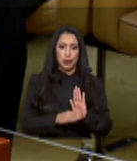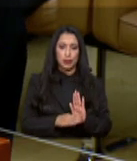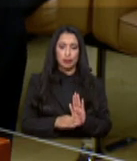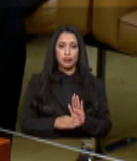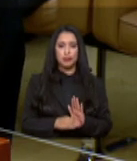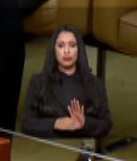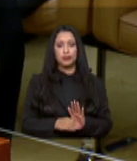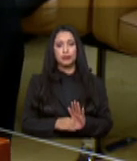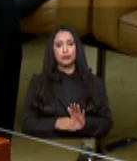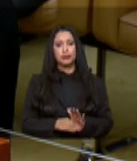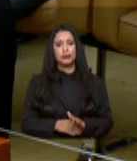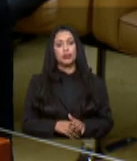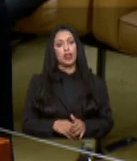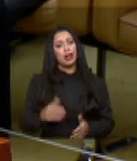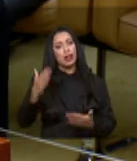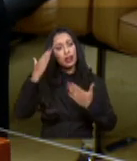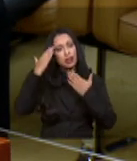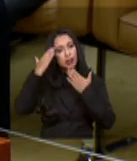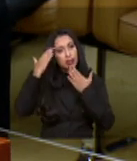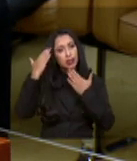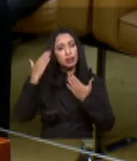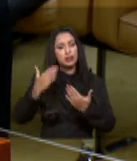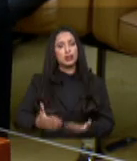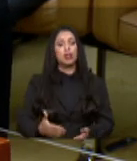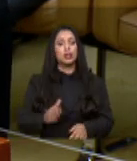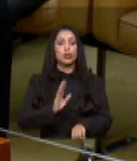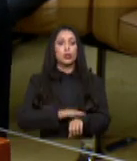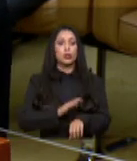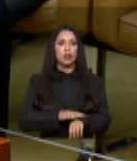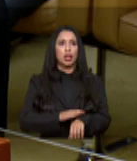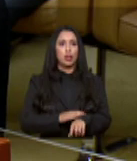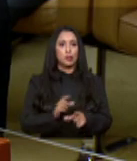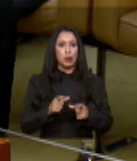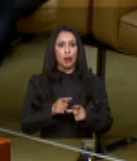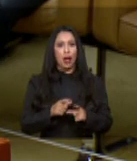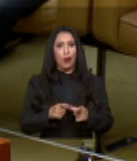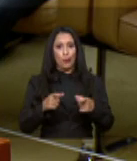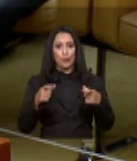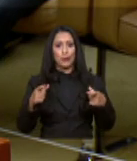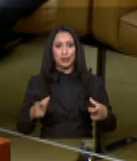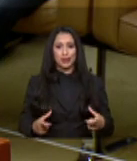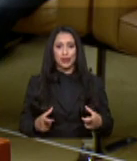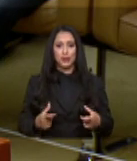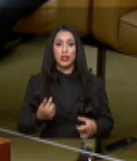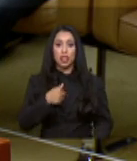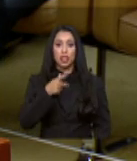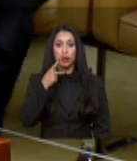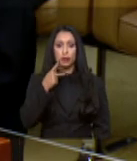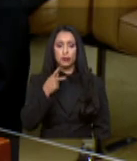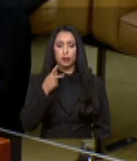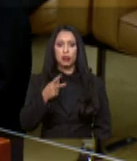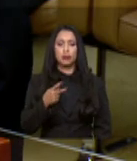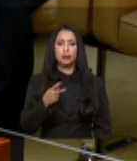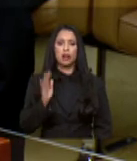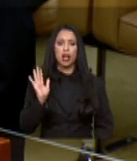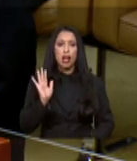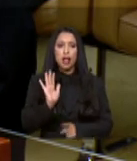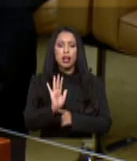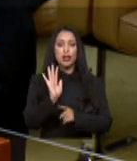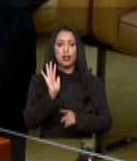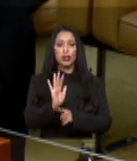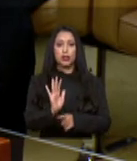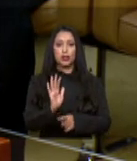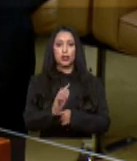de ter aumentado o tempo de nós requerentes para sustentação oral e prometo que até para contribuir com a agenda da